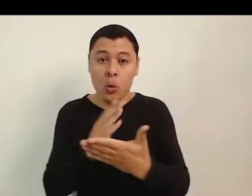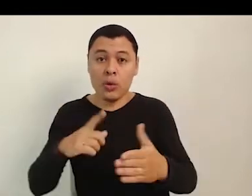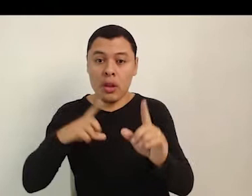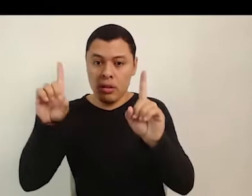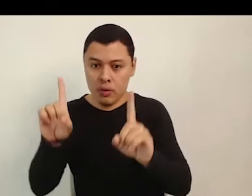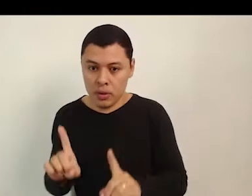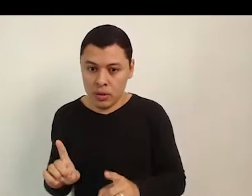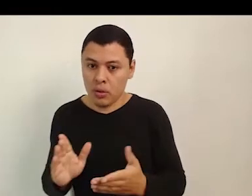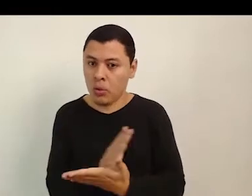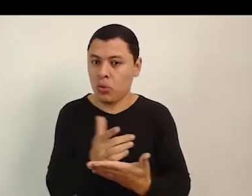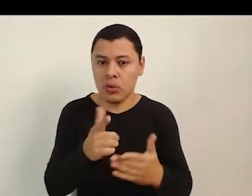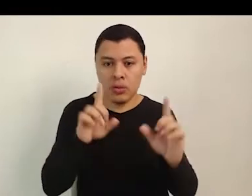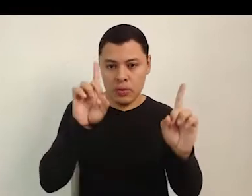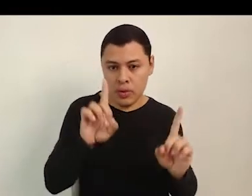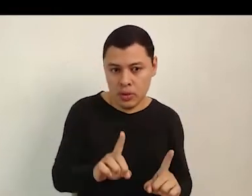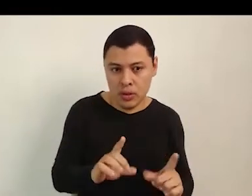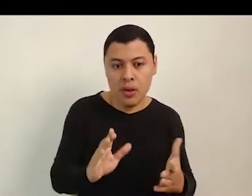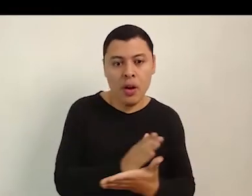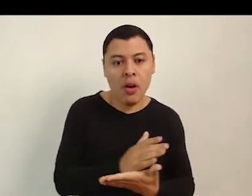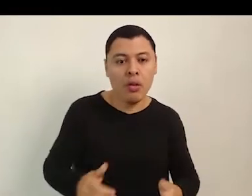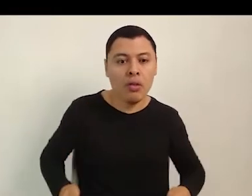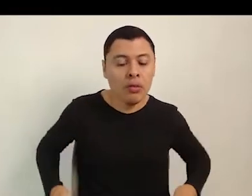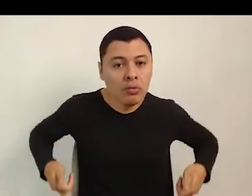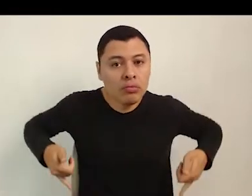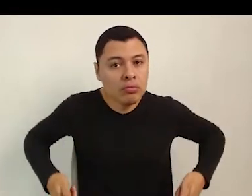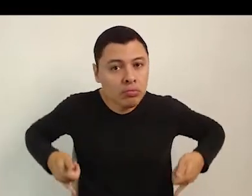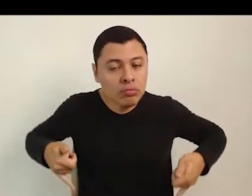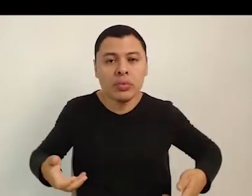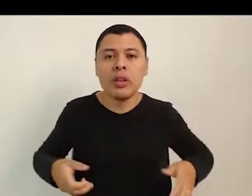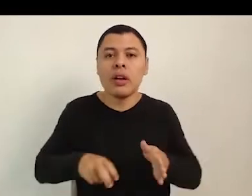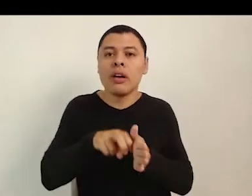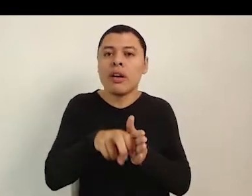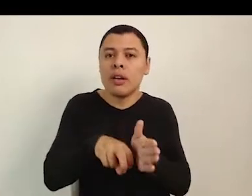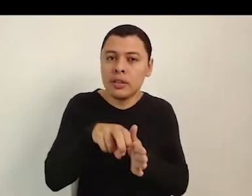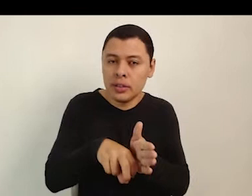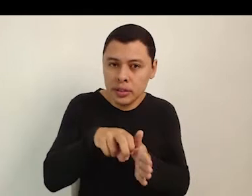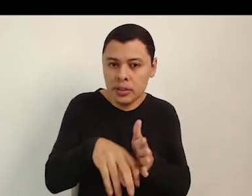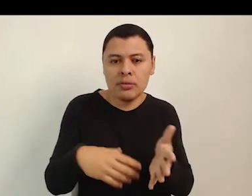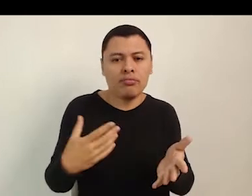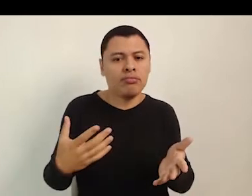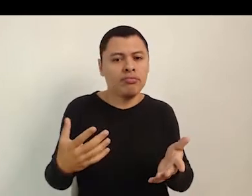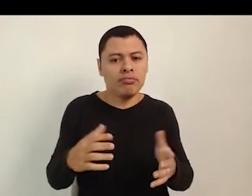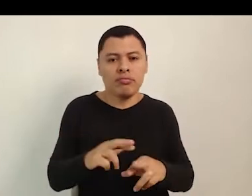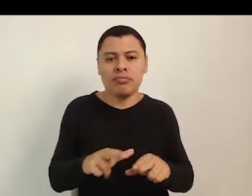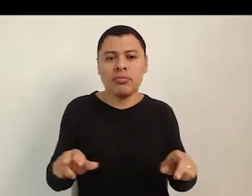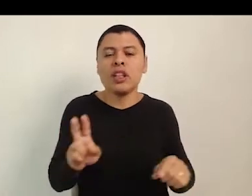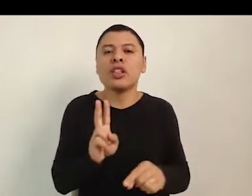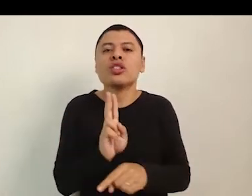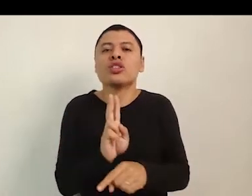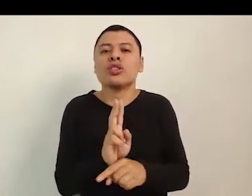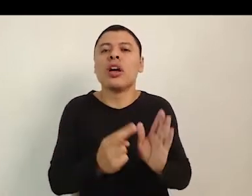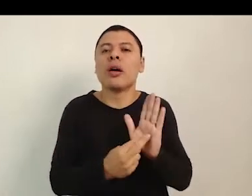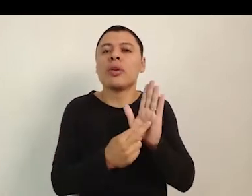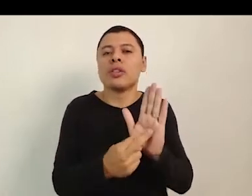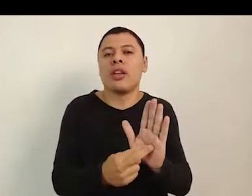não. Algumas pessoas estão de muleta, cadeira de rodas, e enfim, aqui representa a diversidade